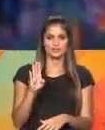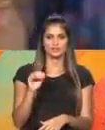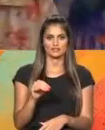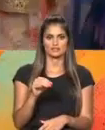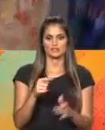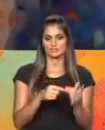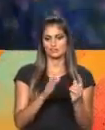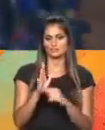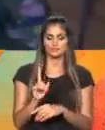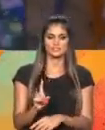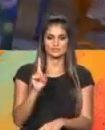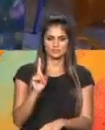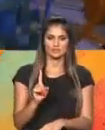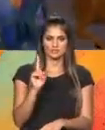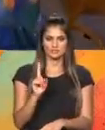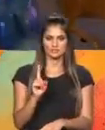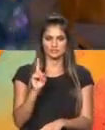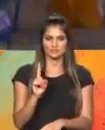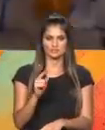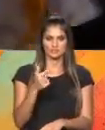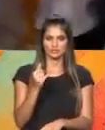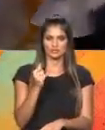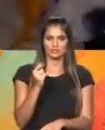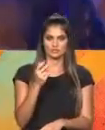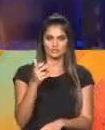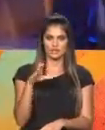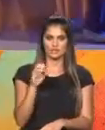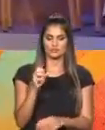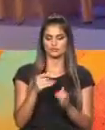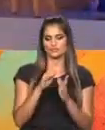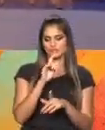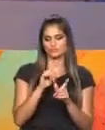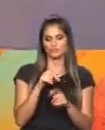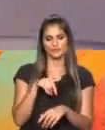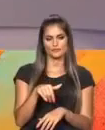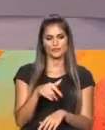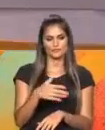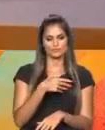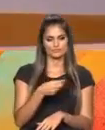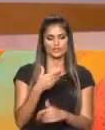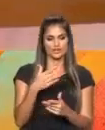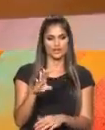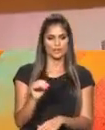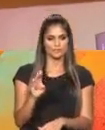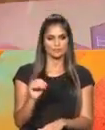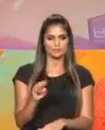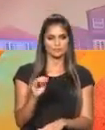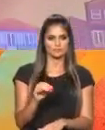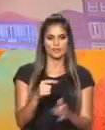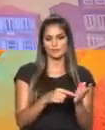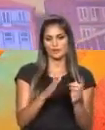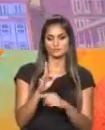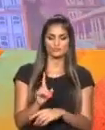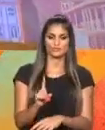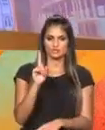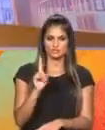as mãozinhas no ar, com o Tiago Silva toda a malta vai vibrar. Agora bate o pé e as mãozinhas para o